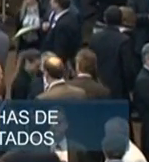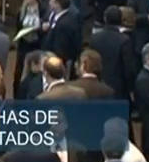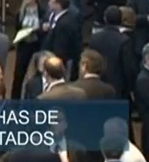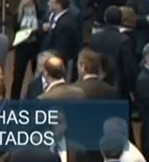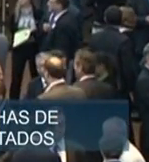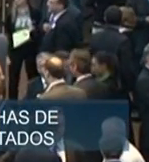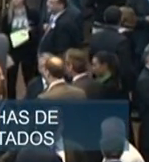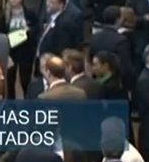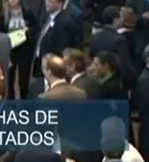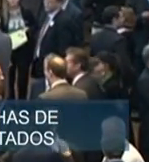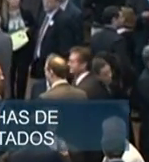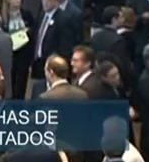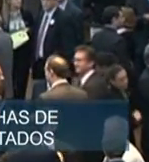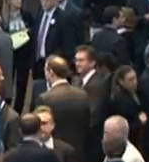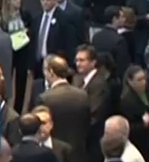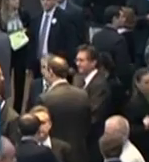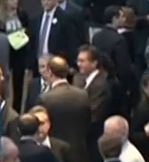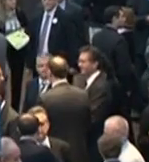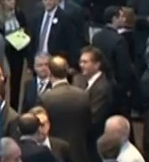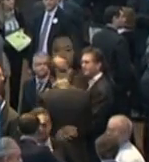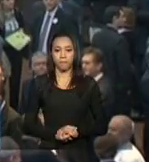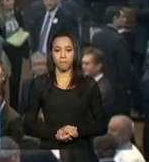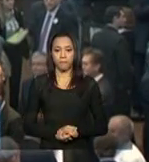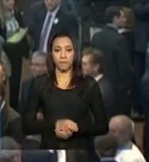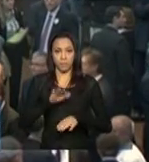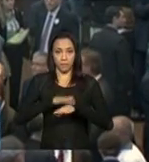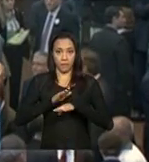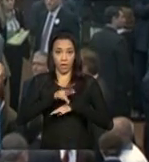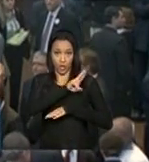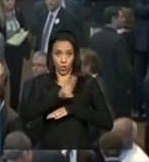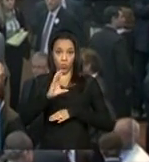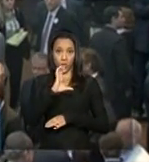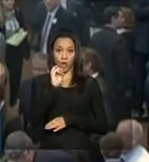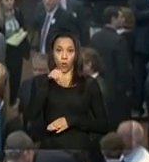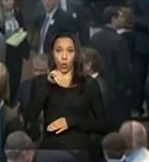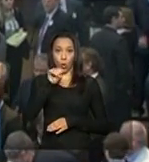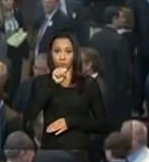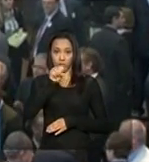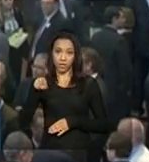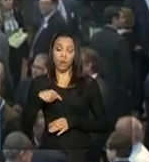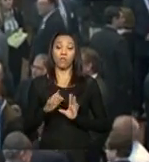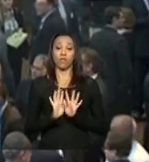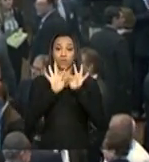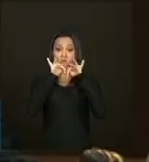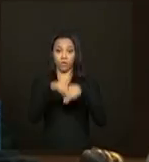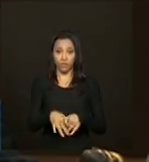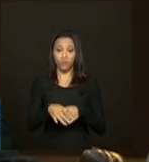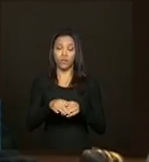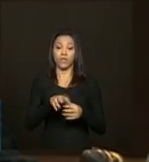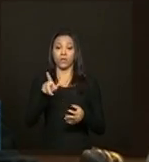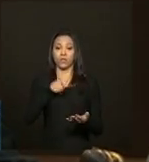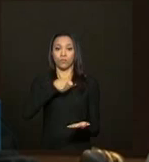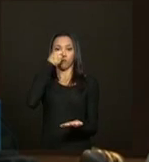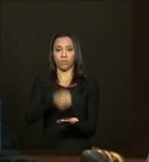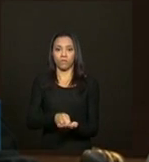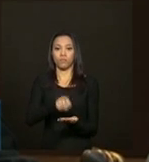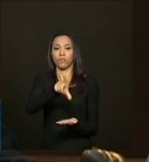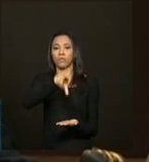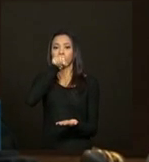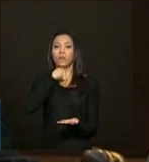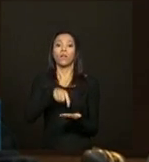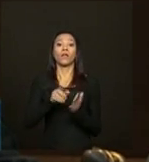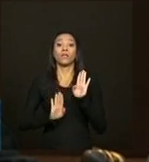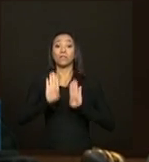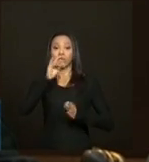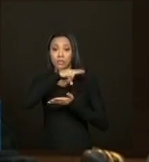Em nome da Comissão Especial de Licitação, declaro encerrada a sessão pública do leilão número 04/2014, referente à